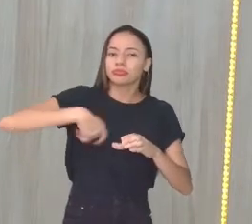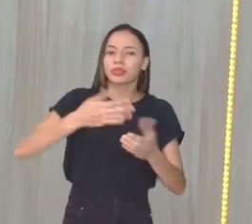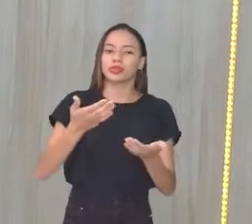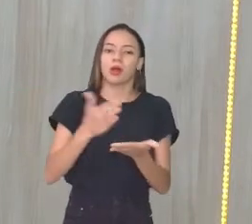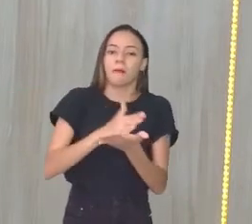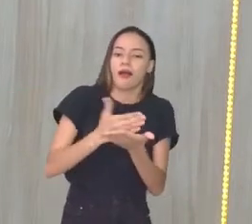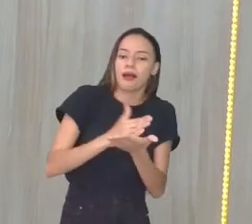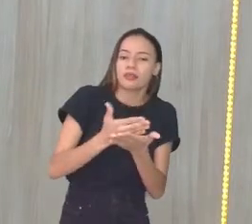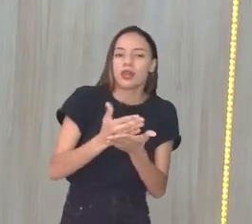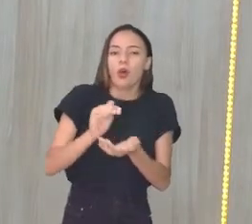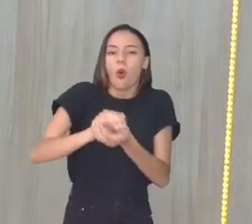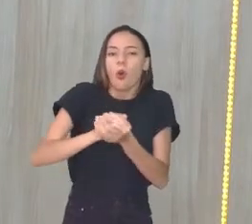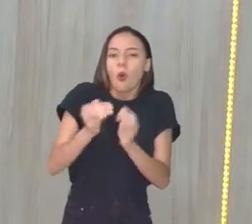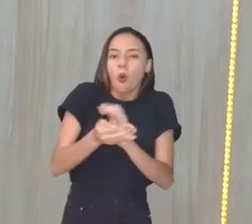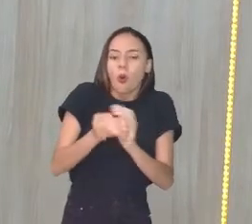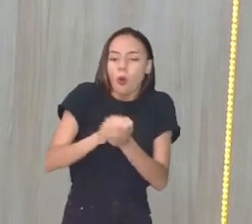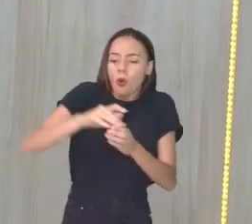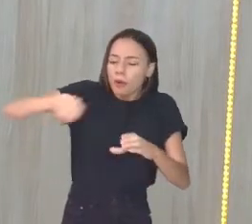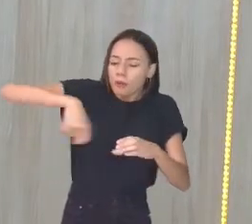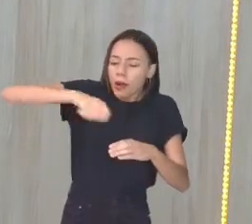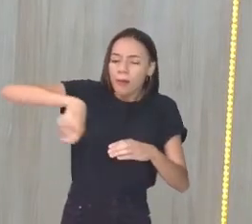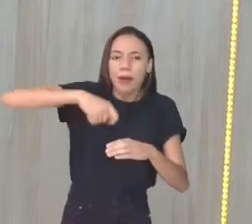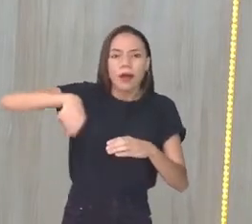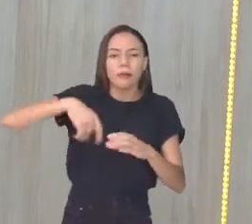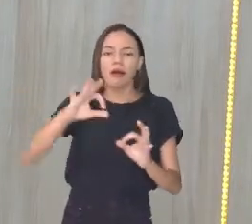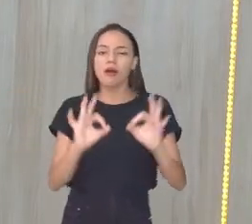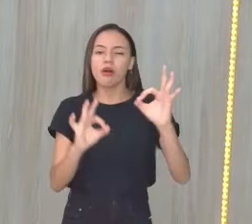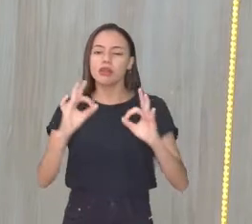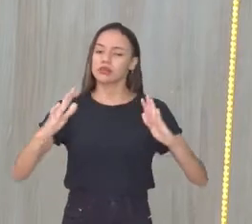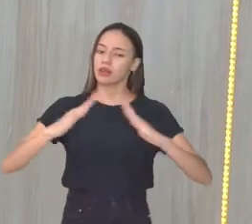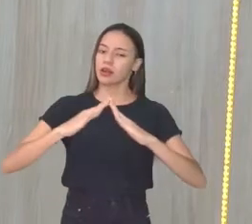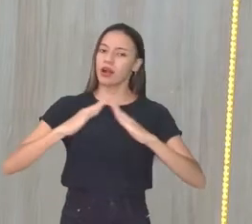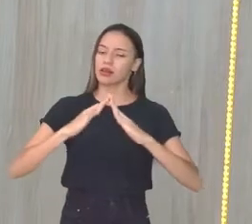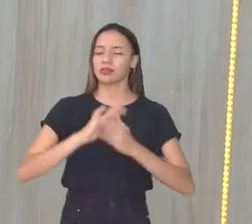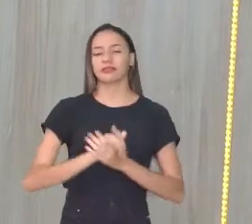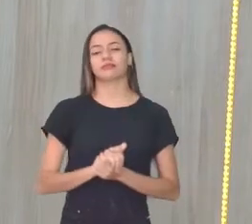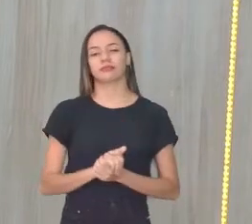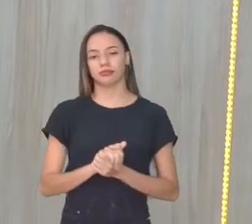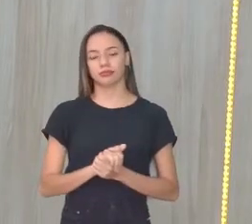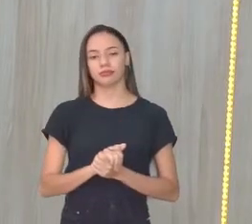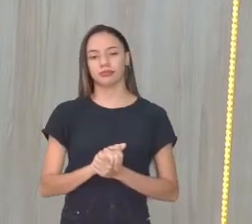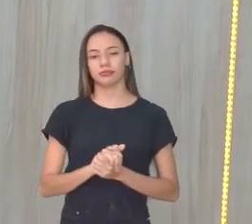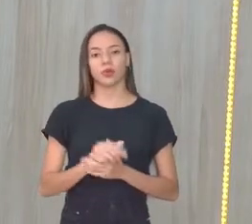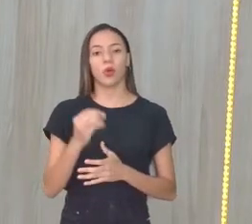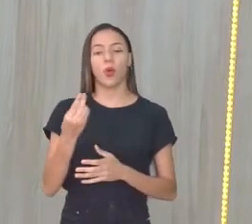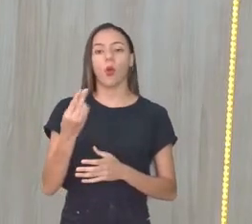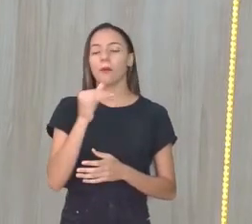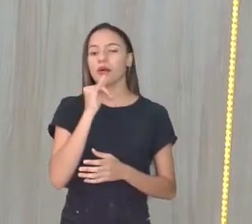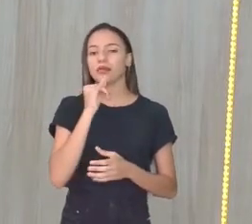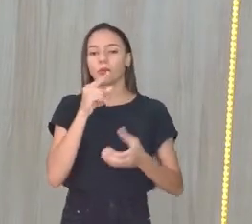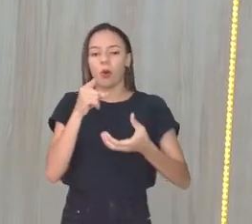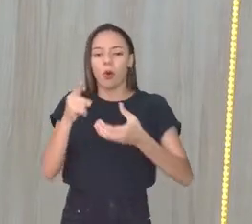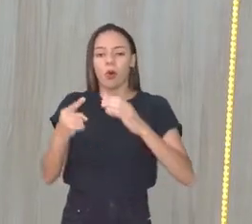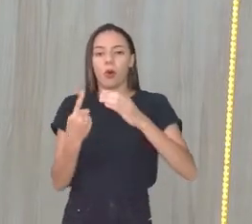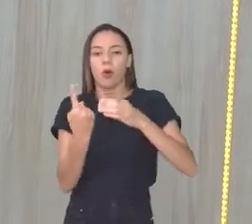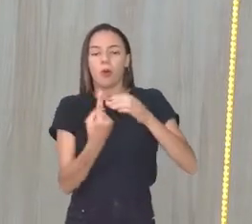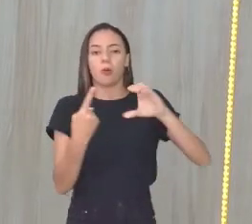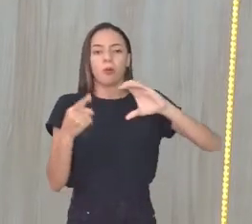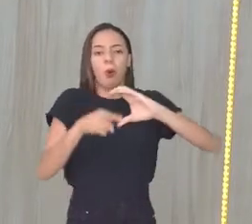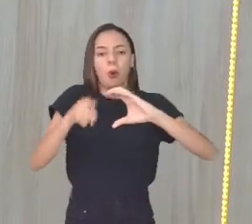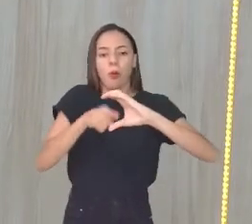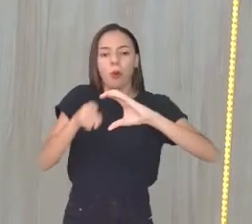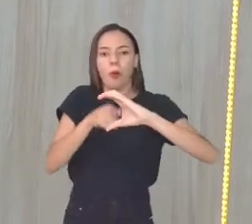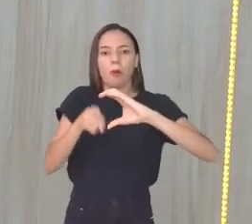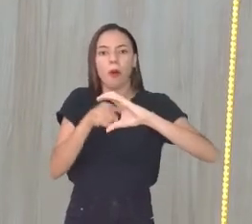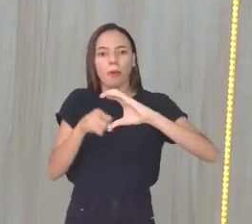um cuscuz, né? Faz aqui umas coisas, dá uma organizada, né? Se ela deixou a máquina na roupa de molho, vai terminar o